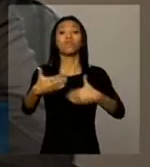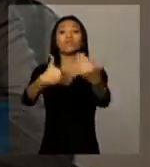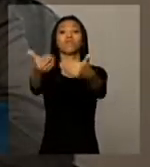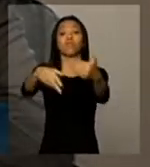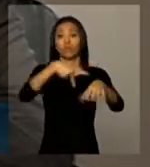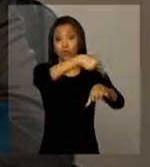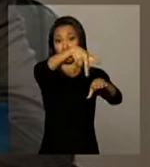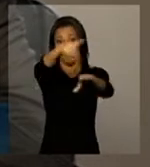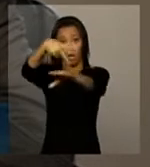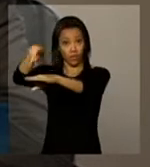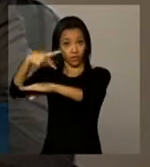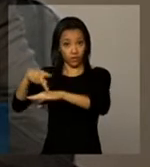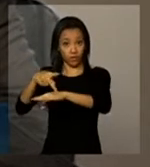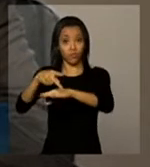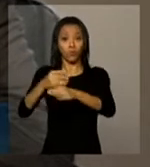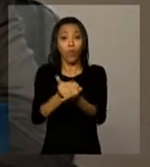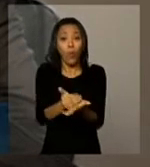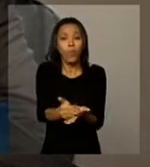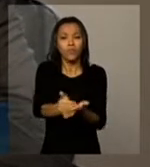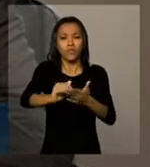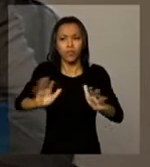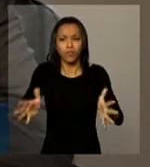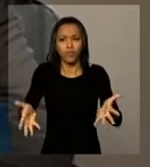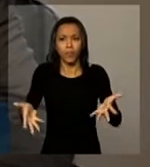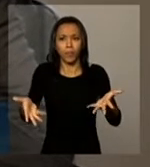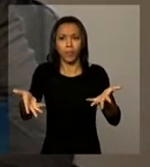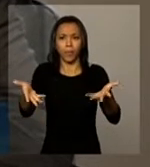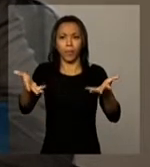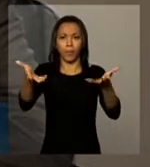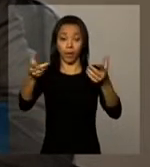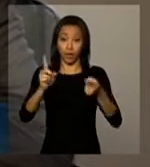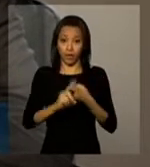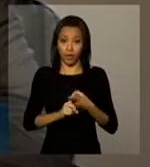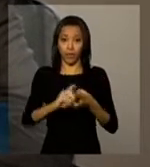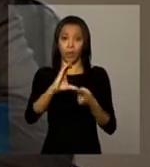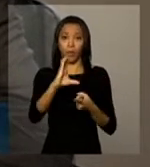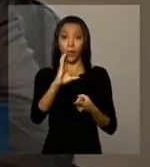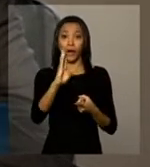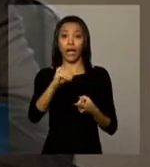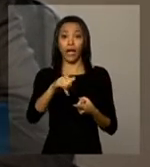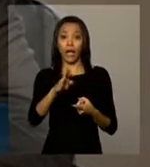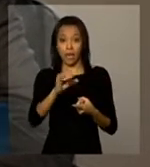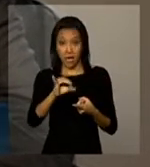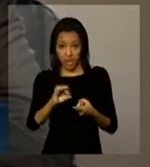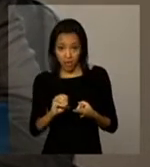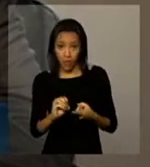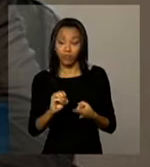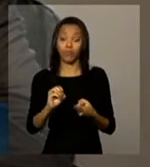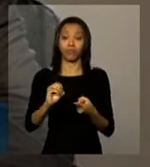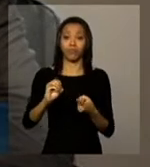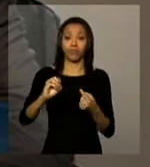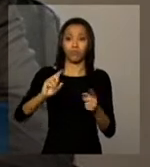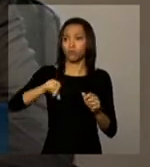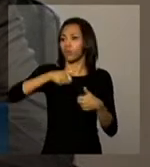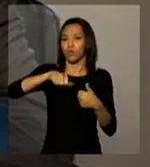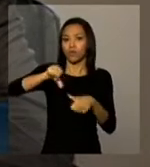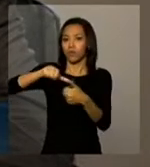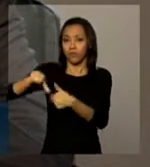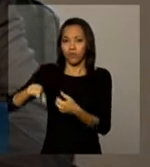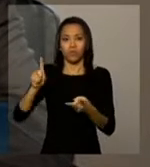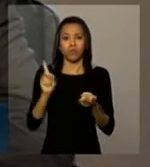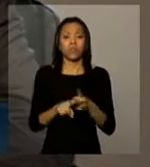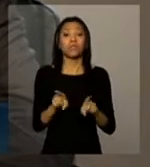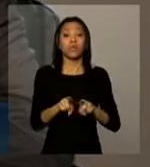países emergentes de modo geral, com volatilidade cambial, com mudanças de políticas de